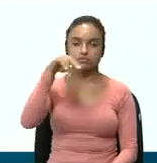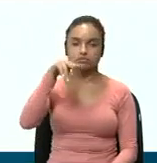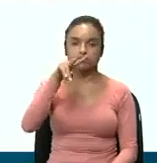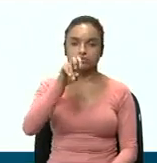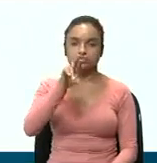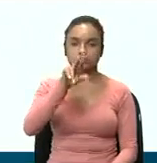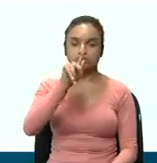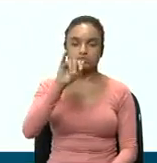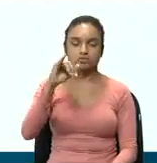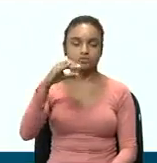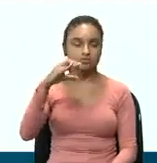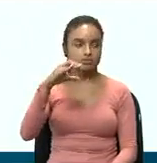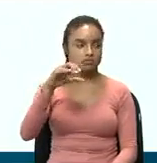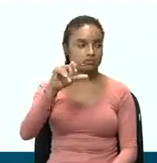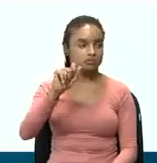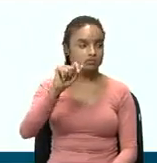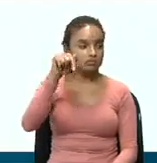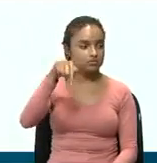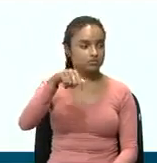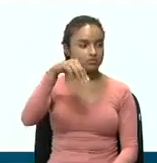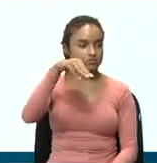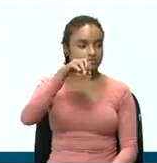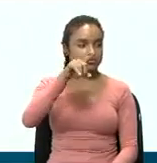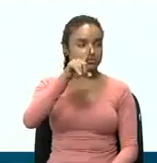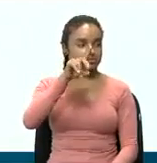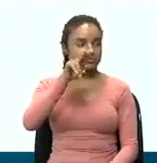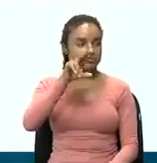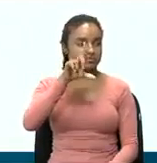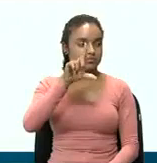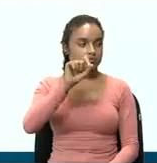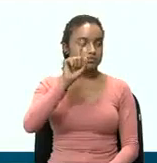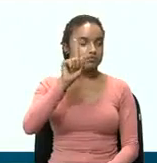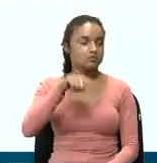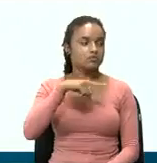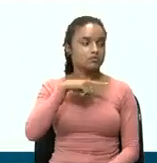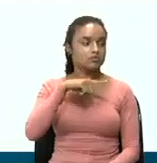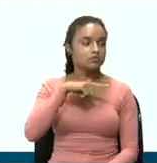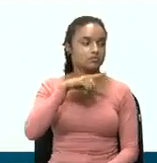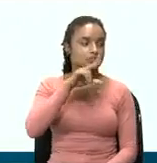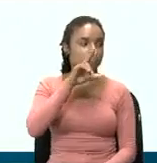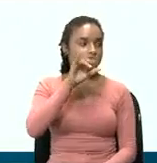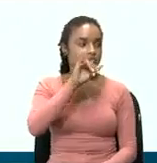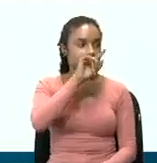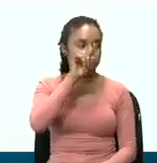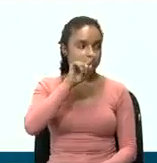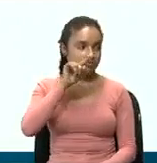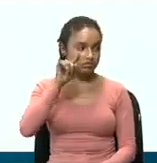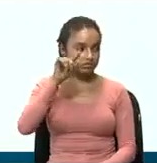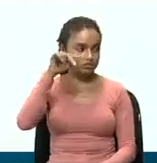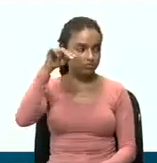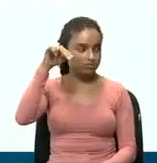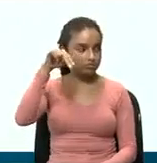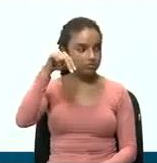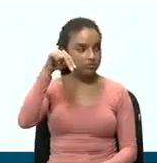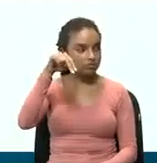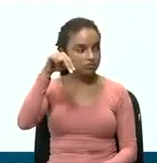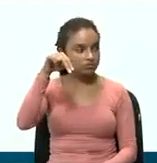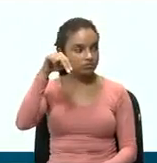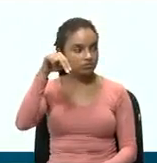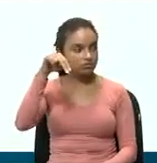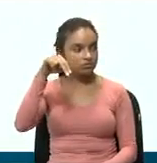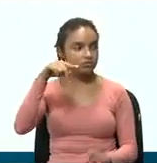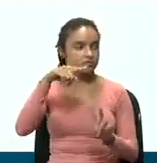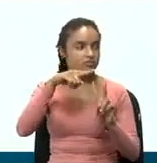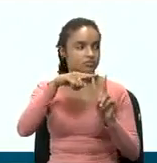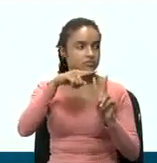definição. No módulo da raiz de n, então se o módulo da